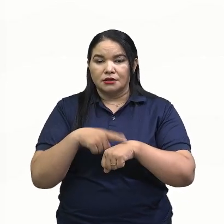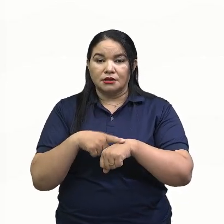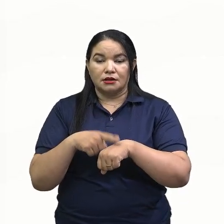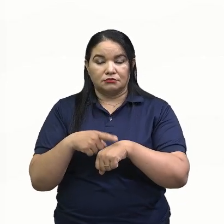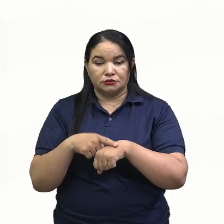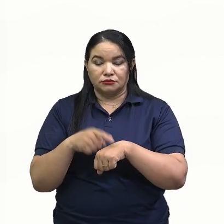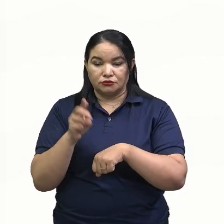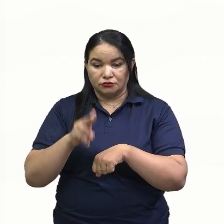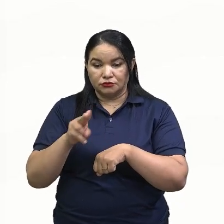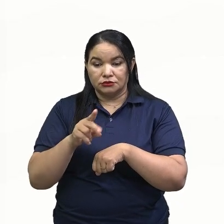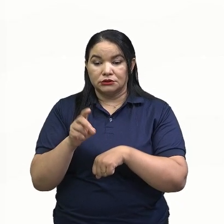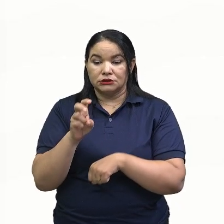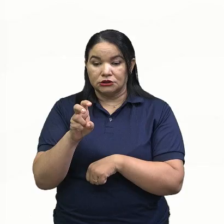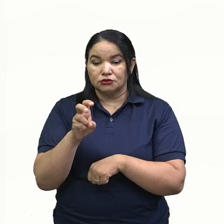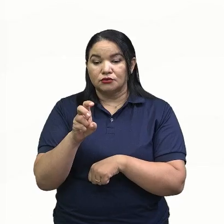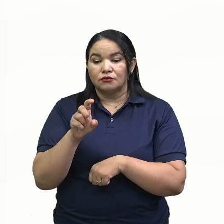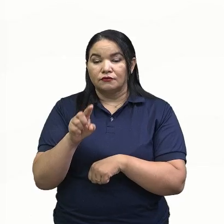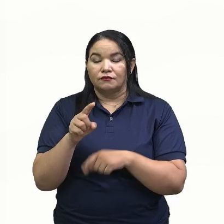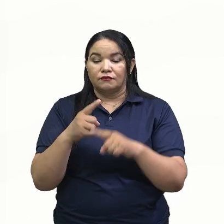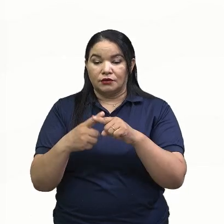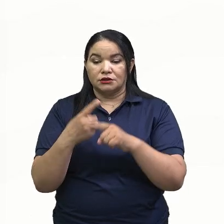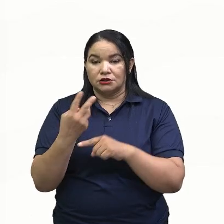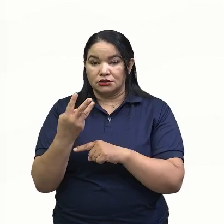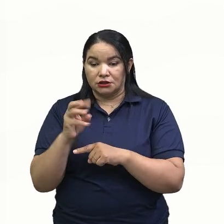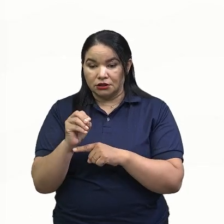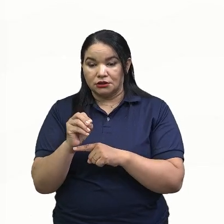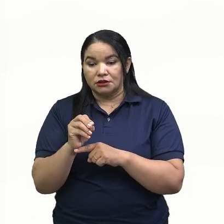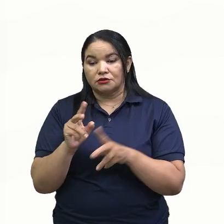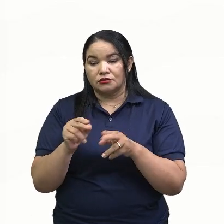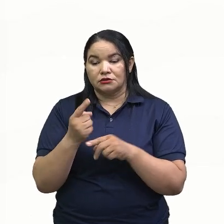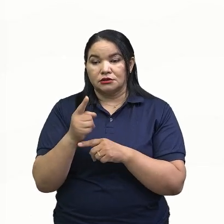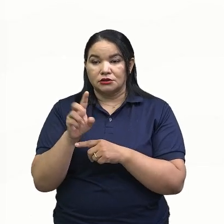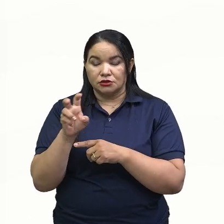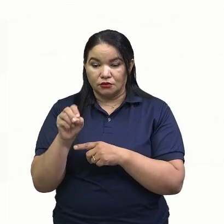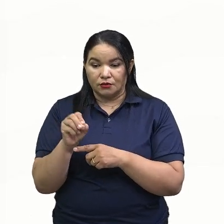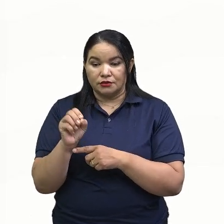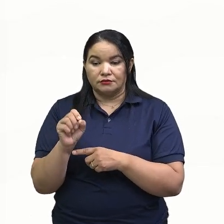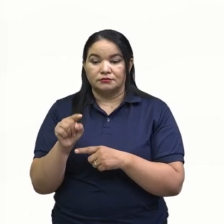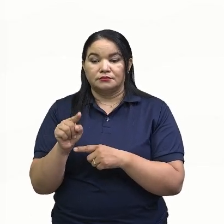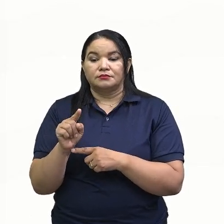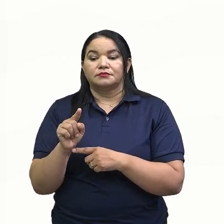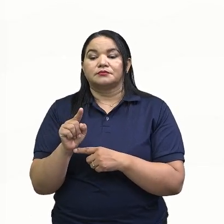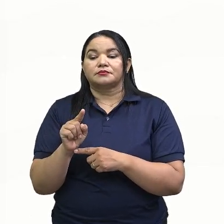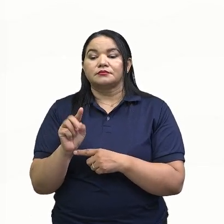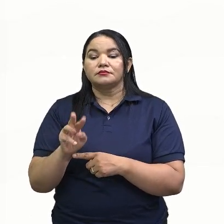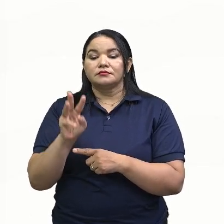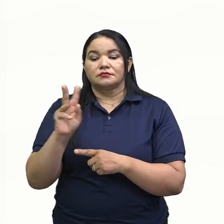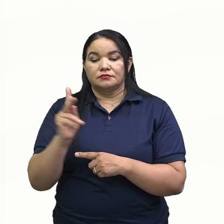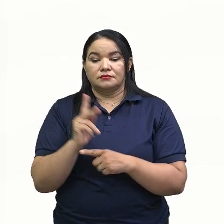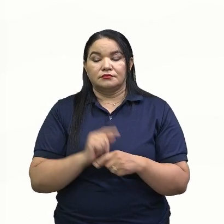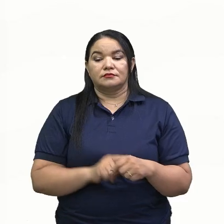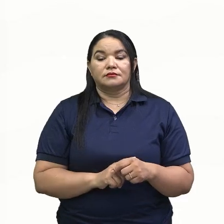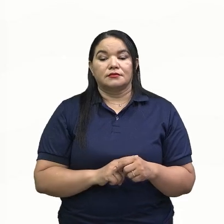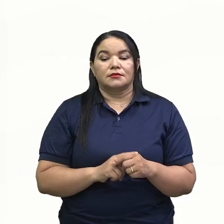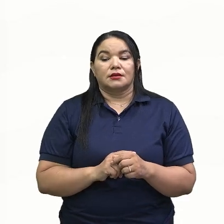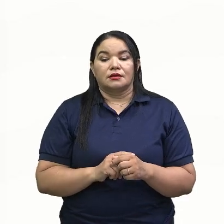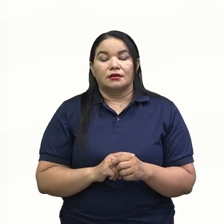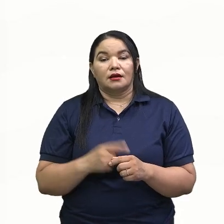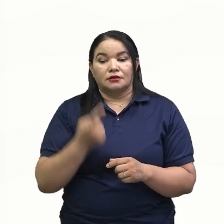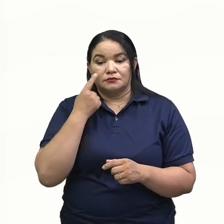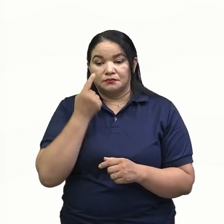é 5 horas durante 30 dias, então vai dar 150 horas de uso, 150 vezes 1000 dá 150